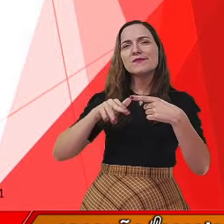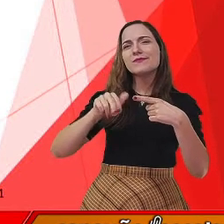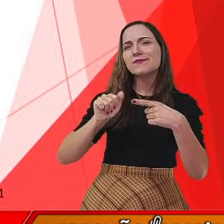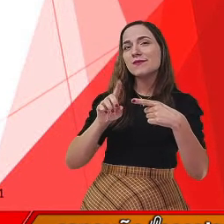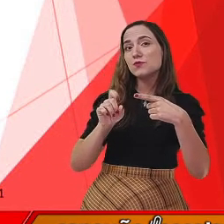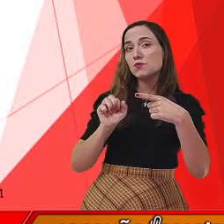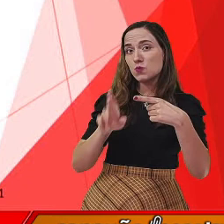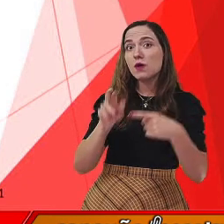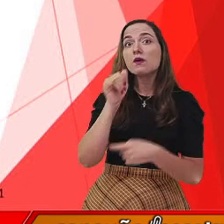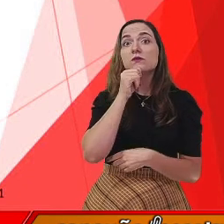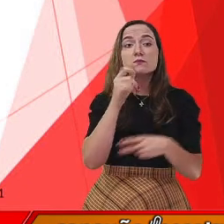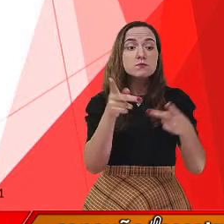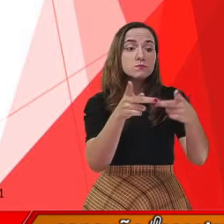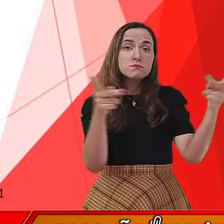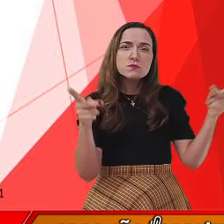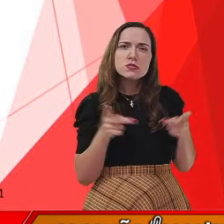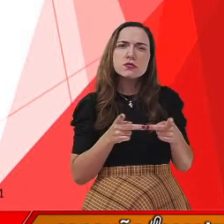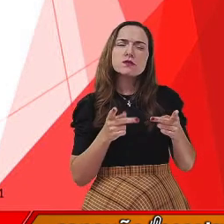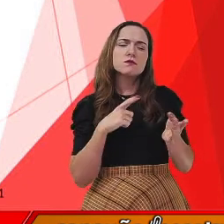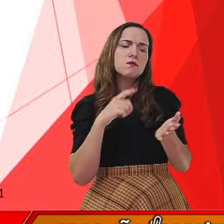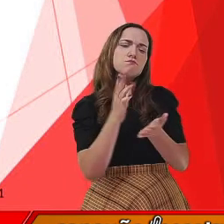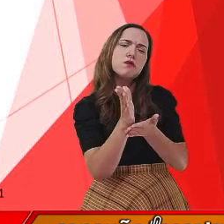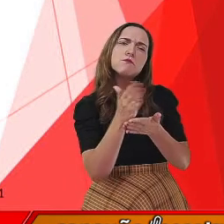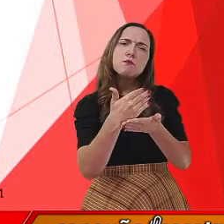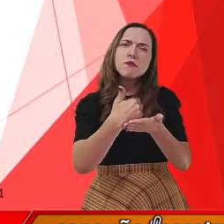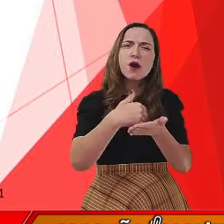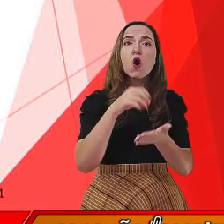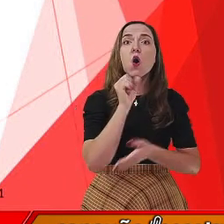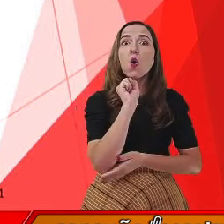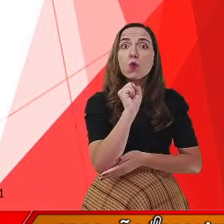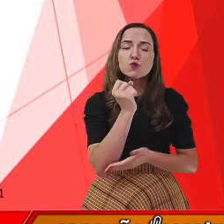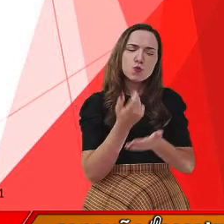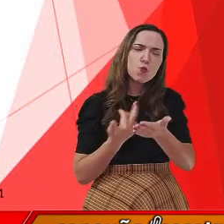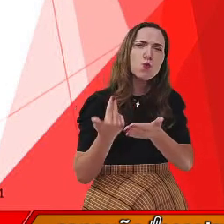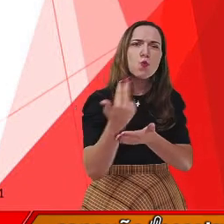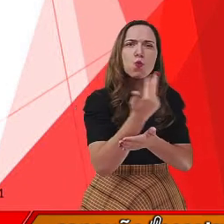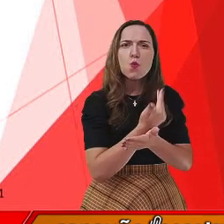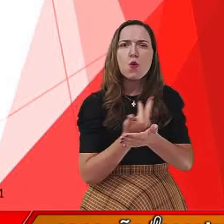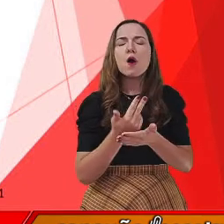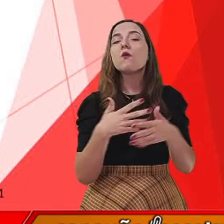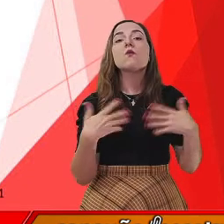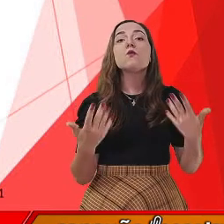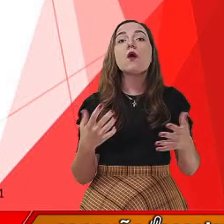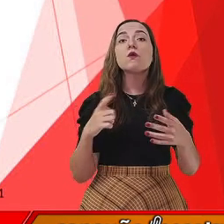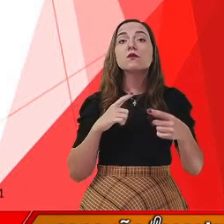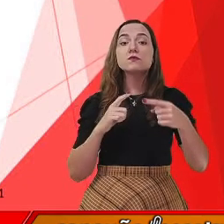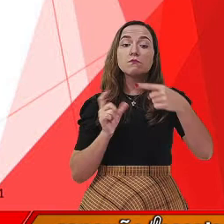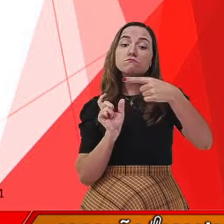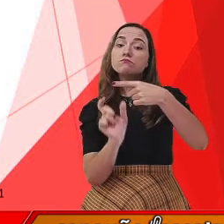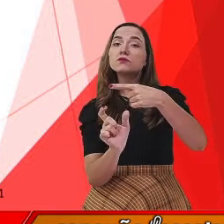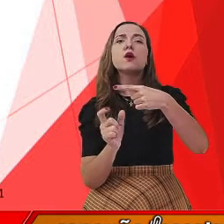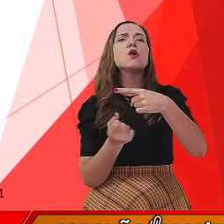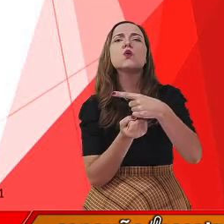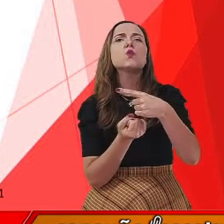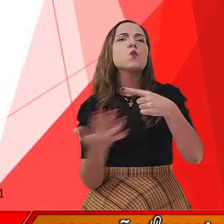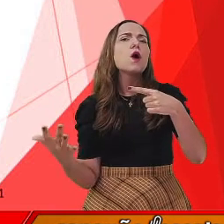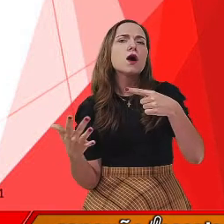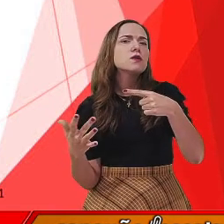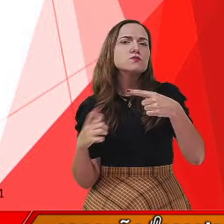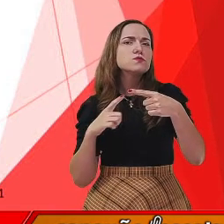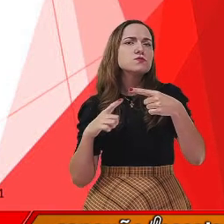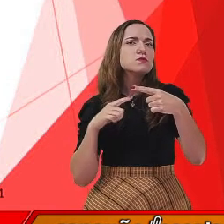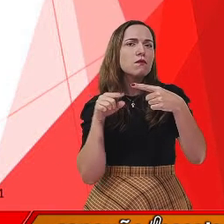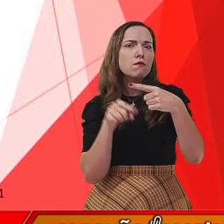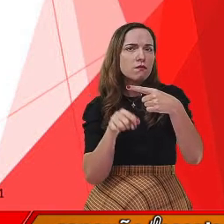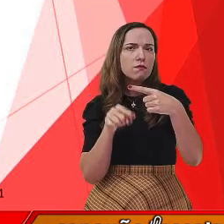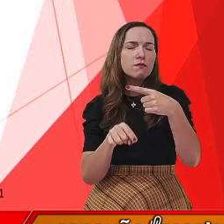uma pizza em 8 fatias iguais, o número de baixo mostra em quantas fatias a pizza foi